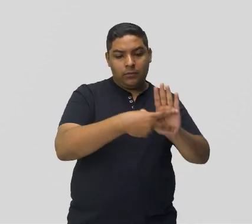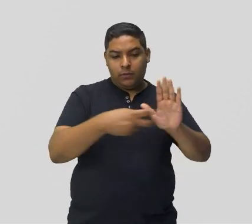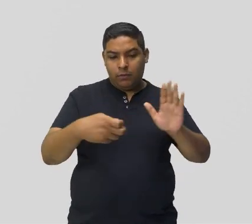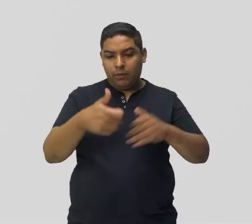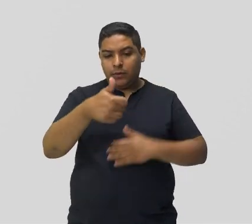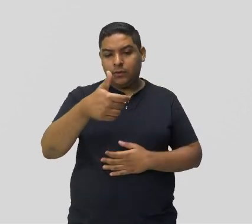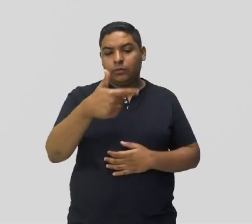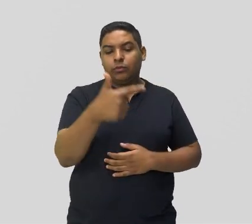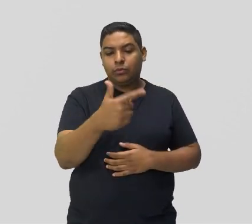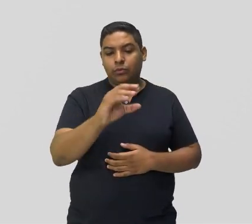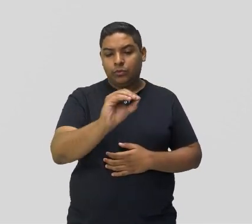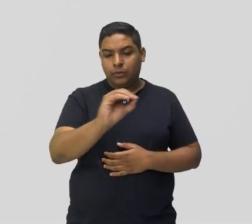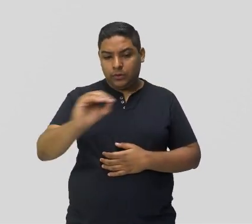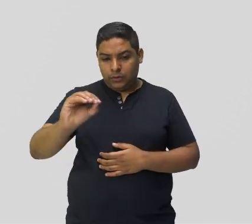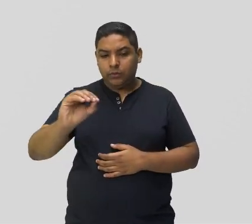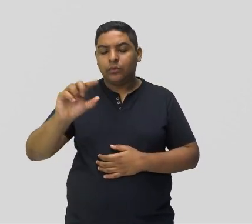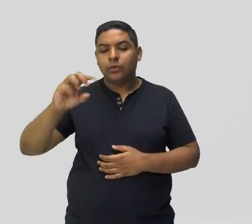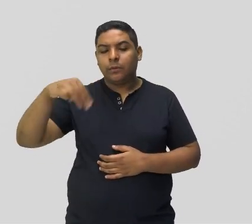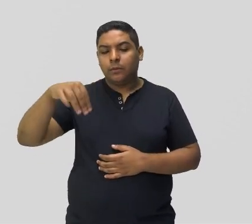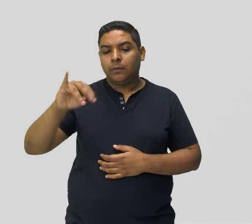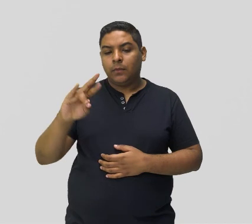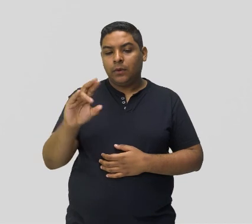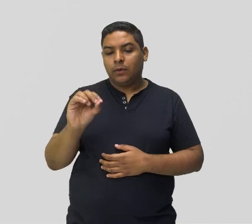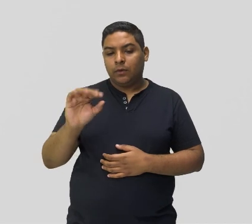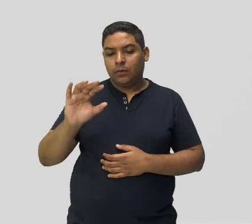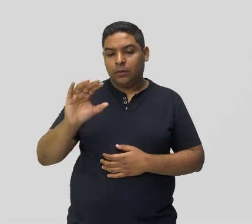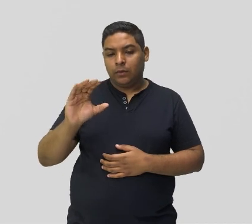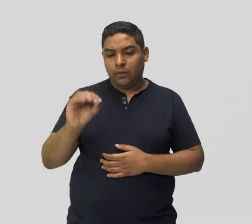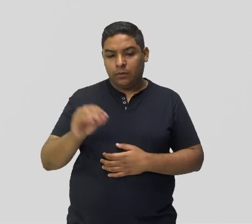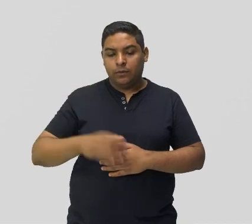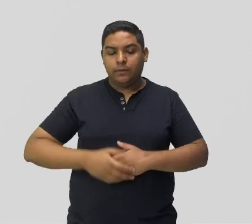micro, tá certo? Microfarad, o resultado também ficou em